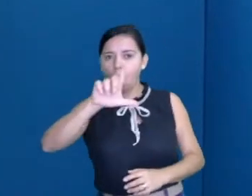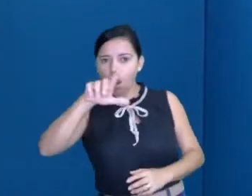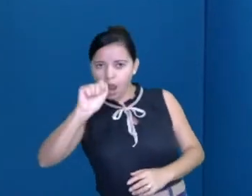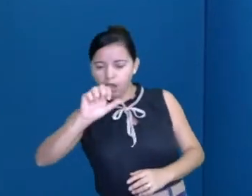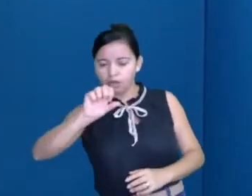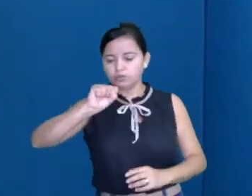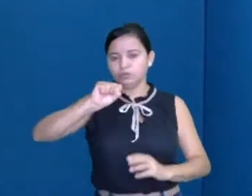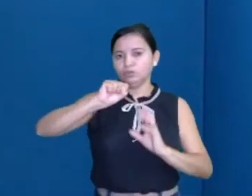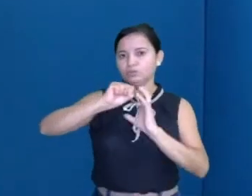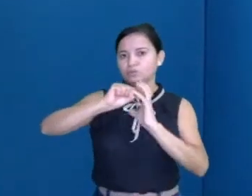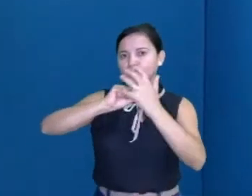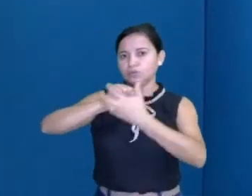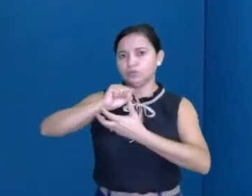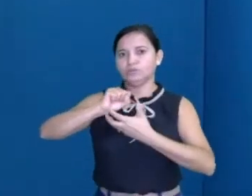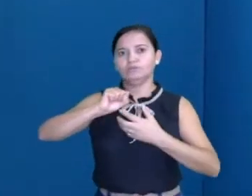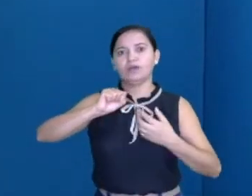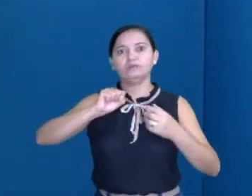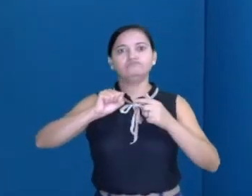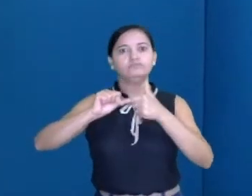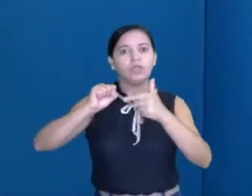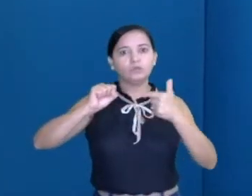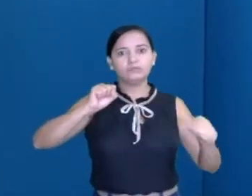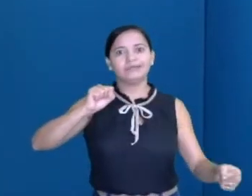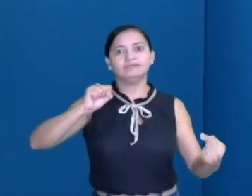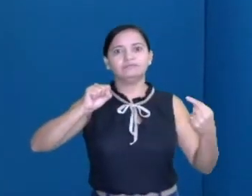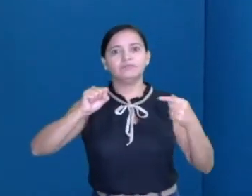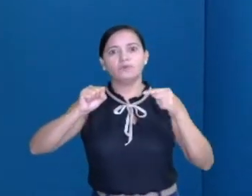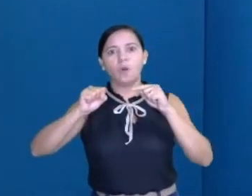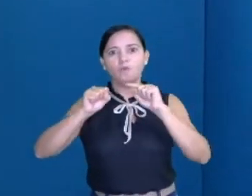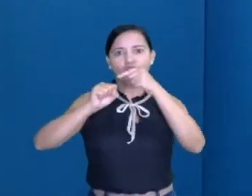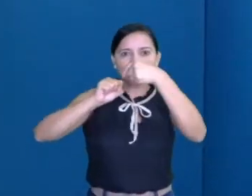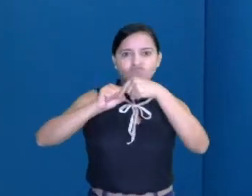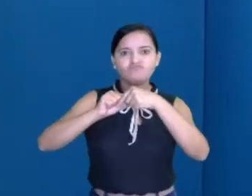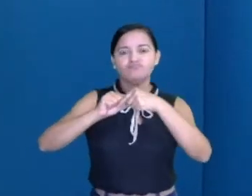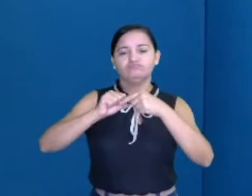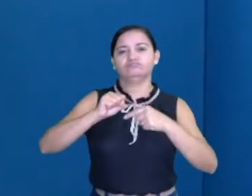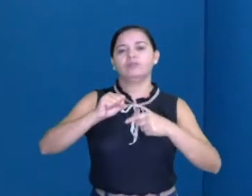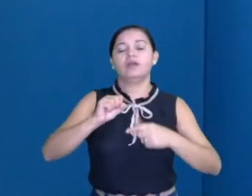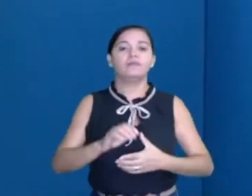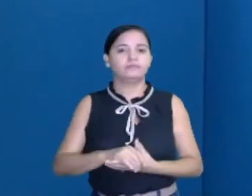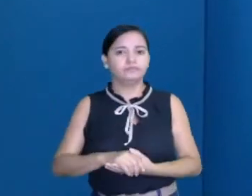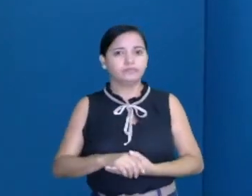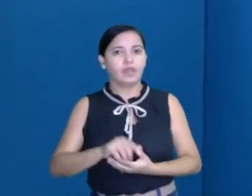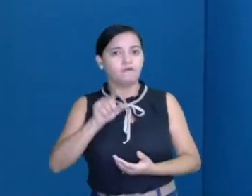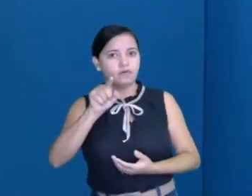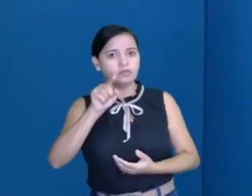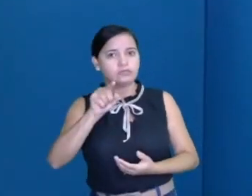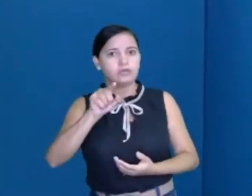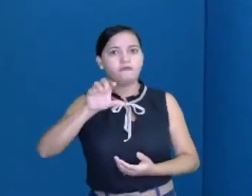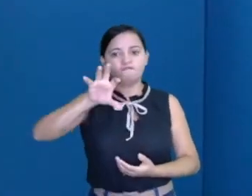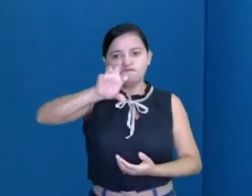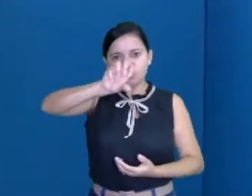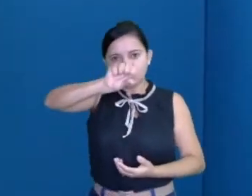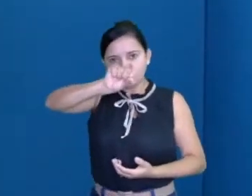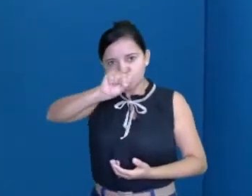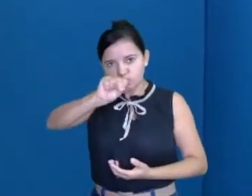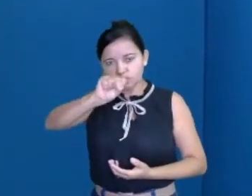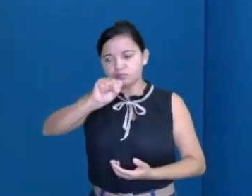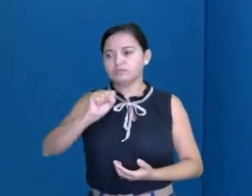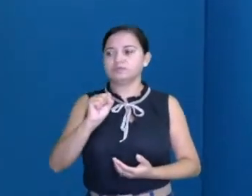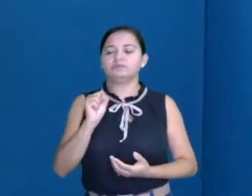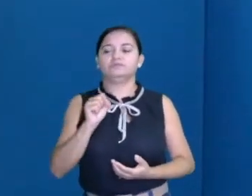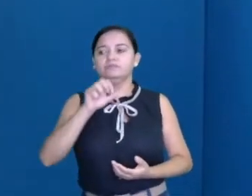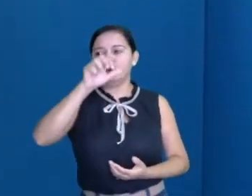impenetrável. Esse seria o chamado modelo de Dalton, tá? E aí, se liga nessa informação, ó. Fechou a mãozinha, modelo de